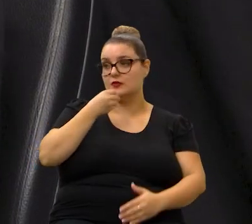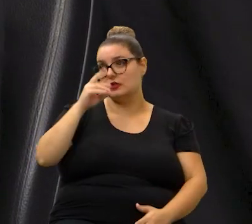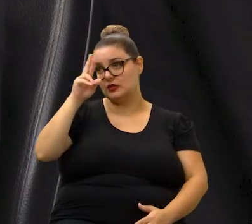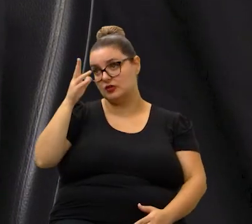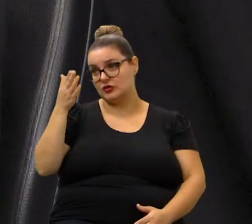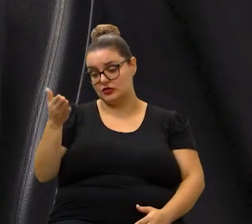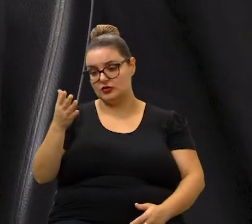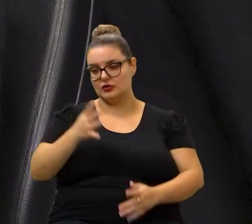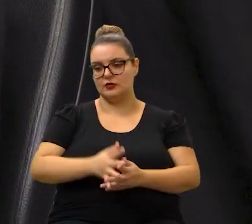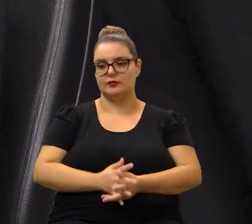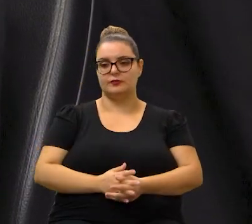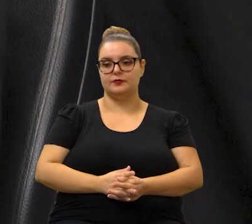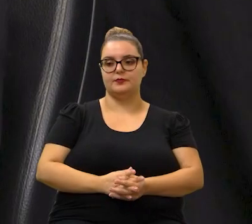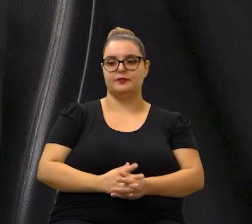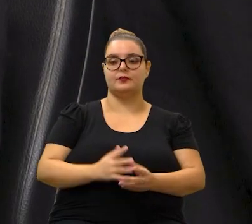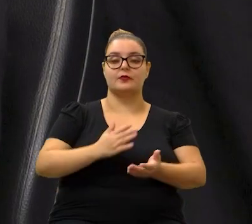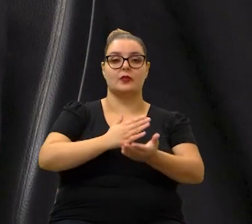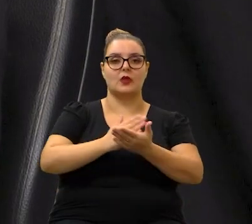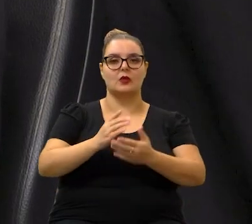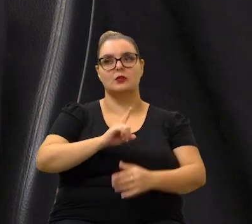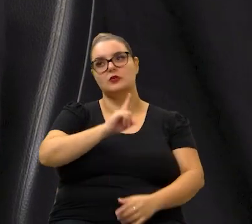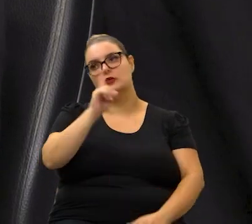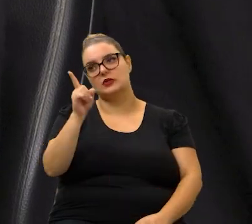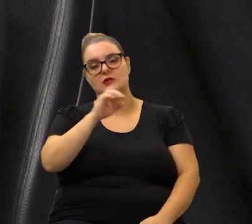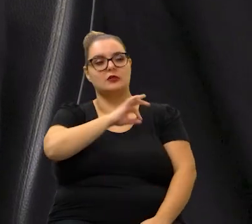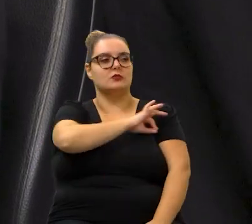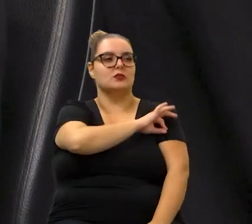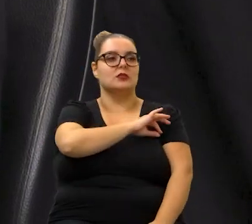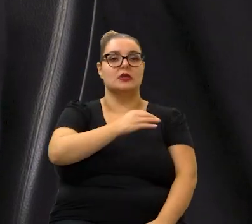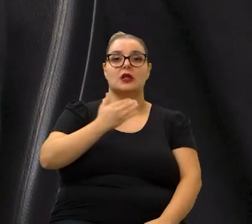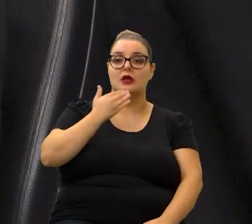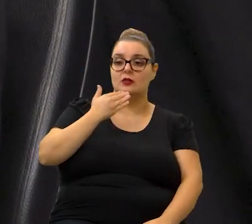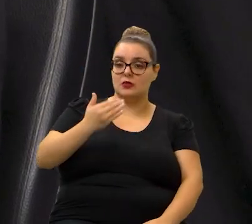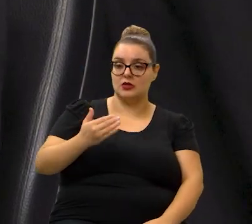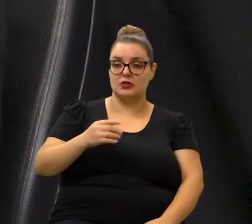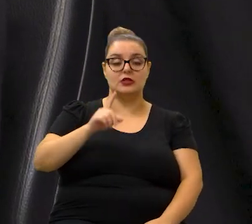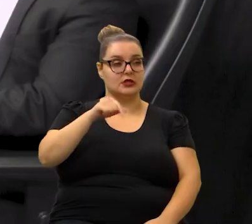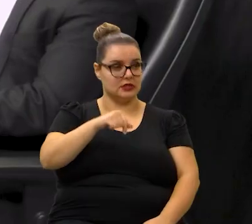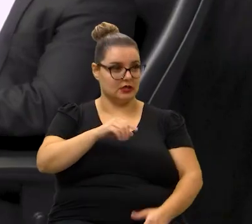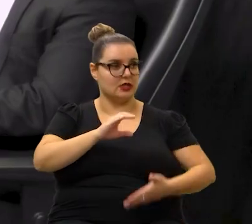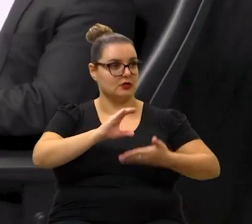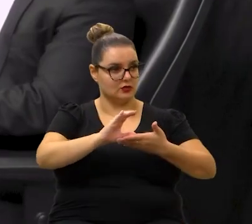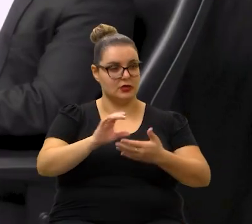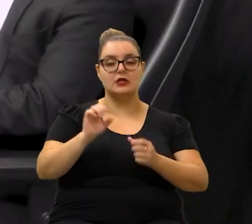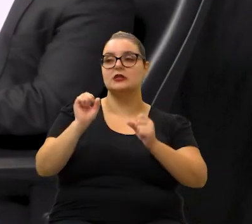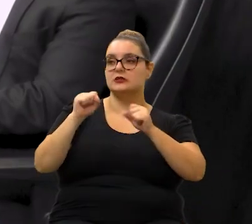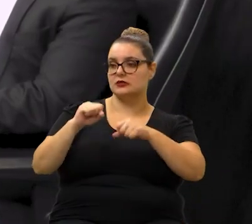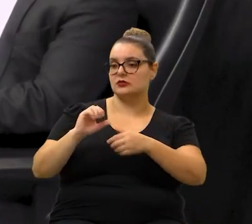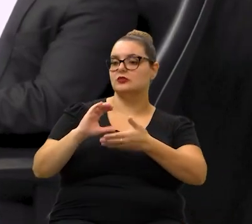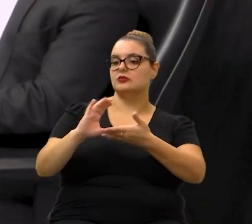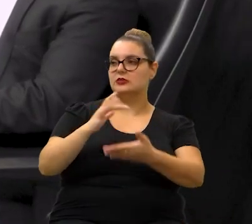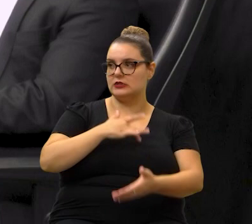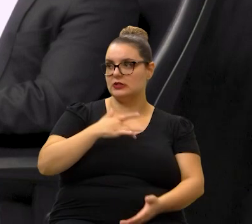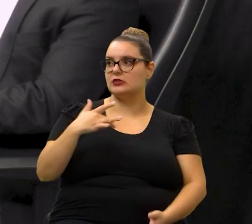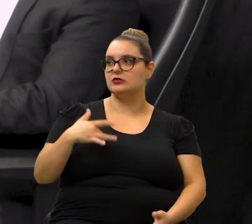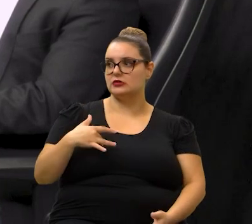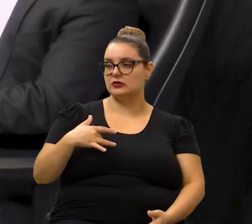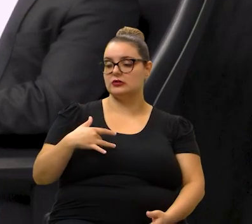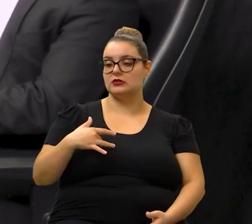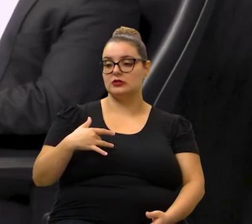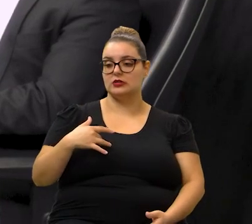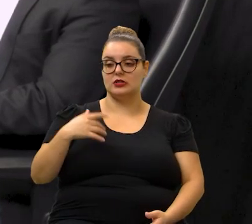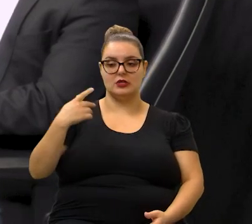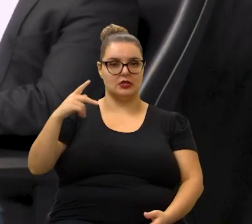Senhor e aí a gente começou a ir na prefeitura levar as demandas que era lá do Conselho que era do Conselho de saúde e